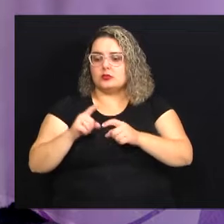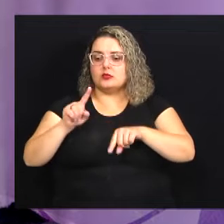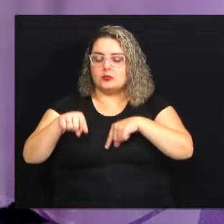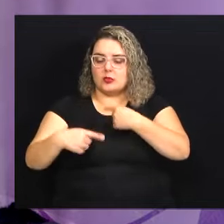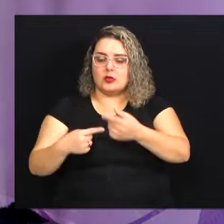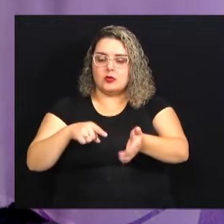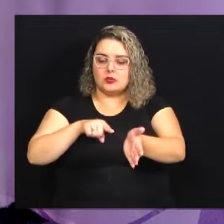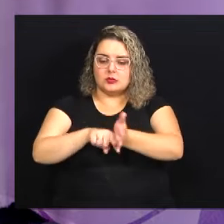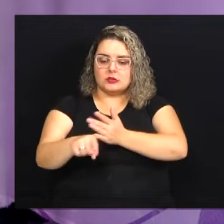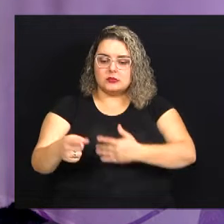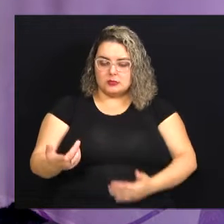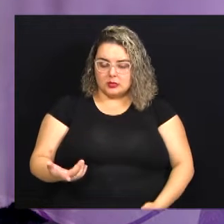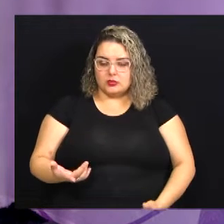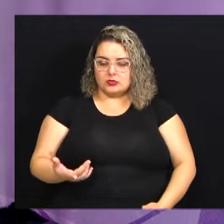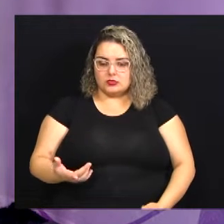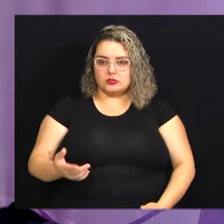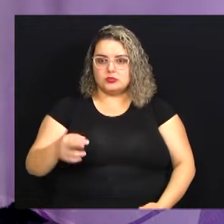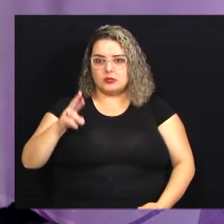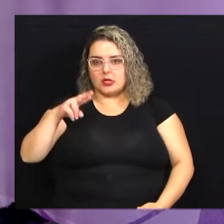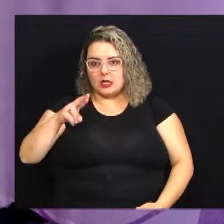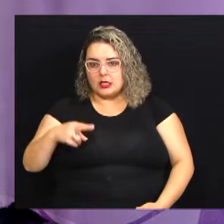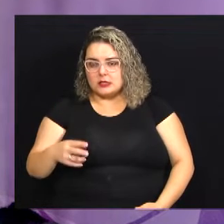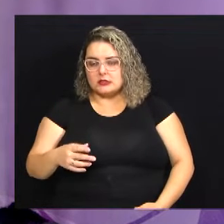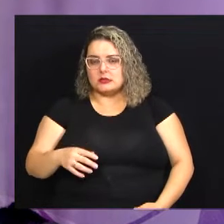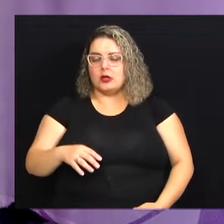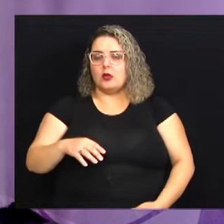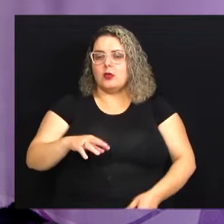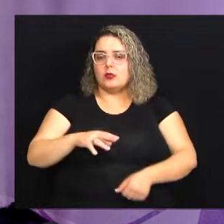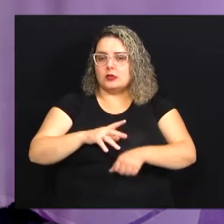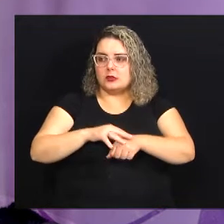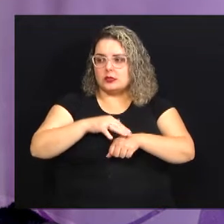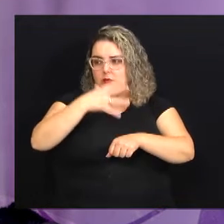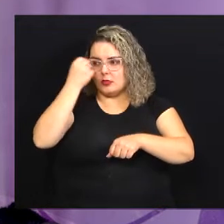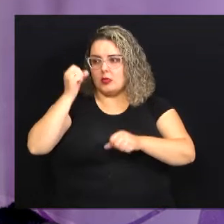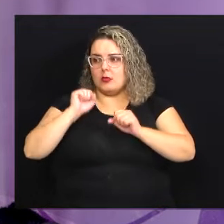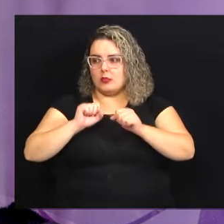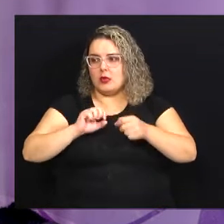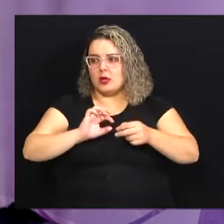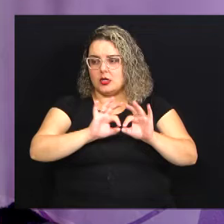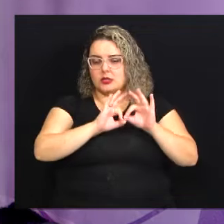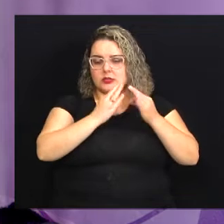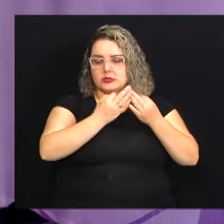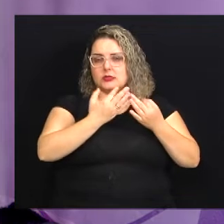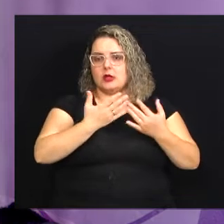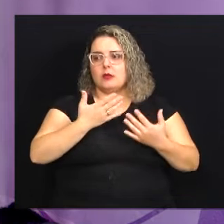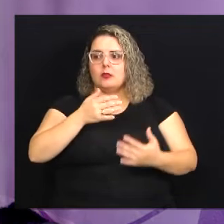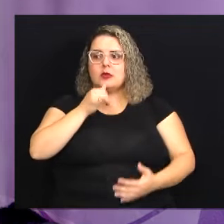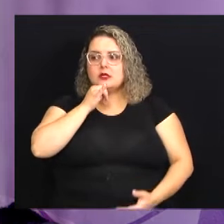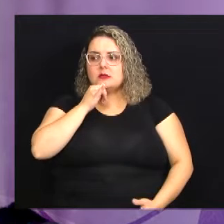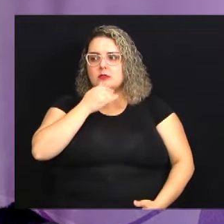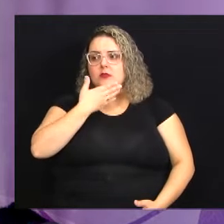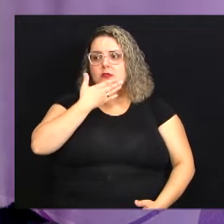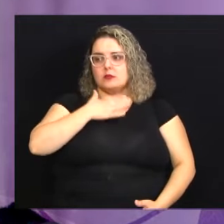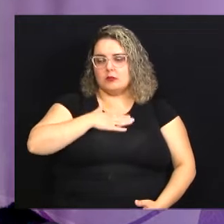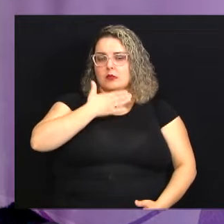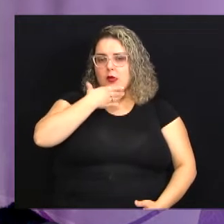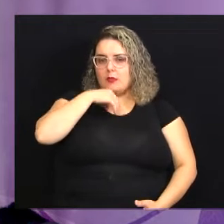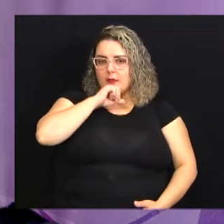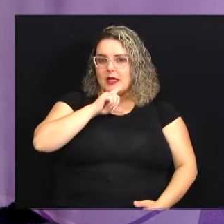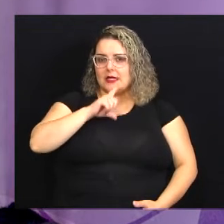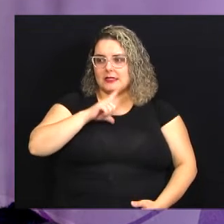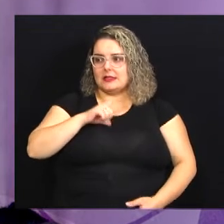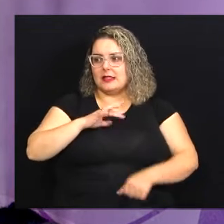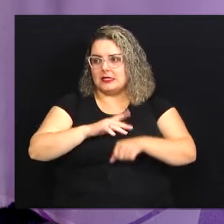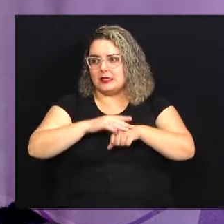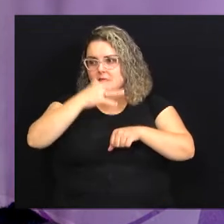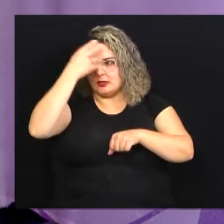aí do motivo, né, do Alzheimer. Pode ser hereditário? Se o meu pai tem Alzheimer, eu posso vir a ter?